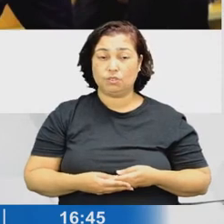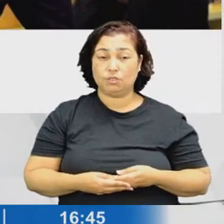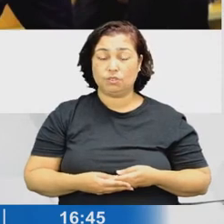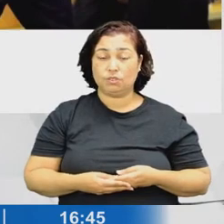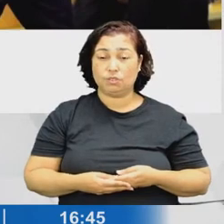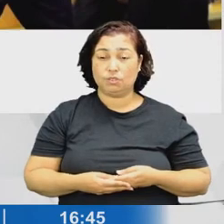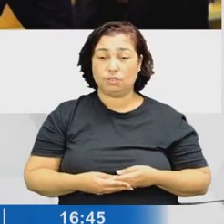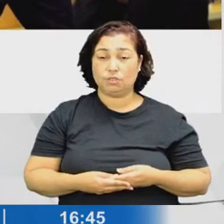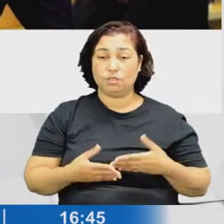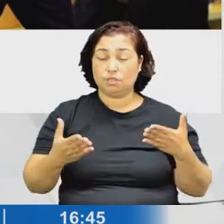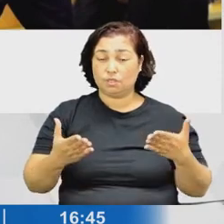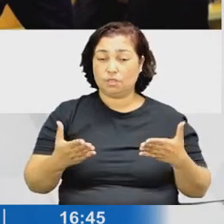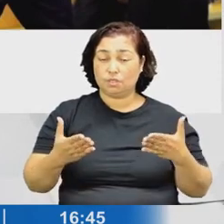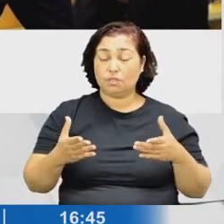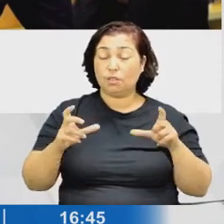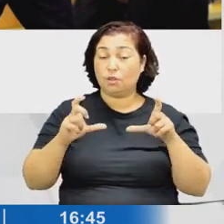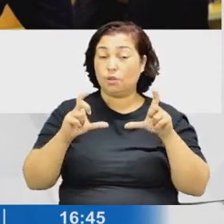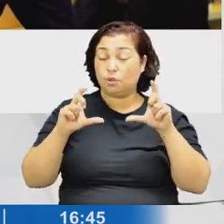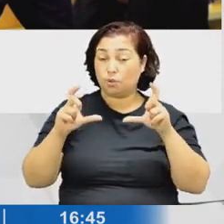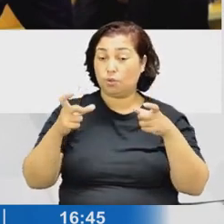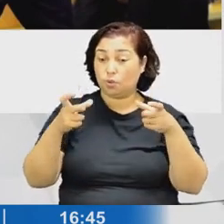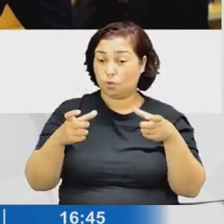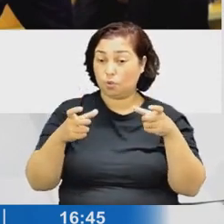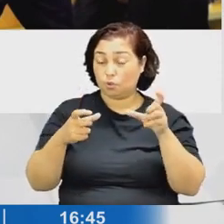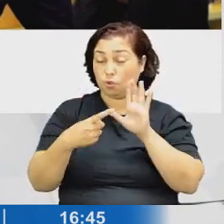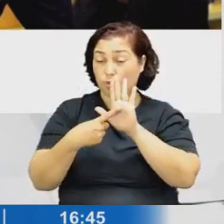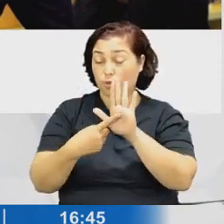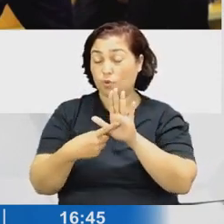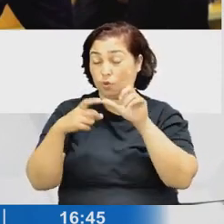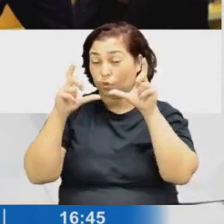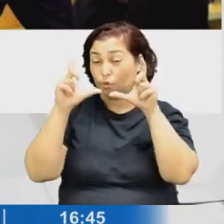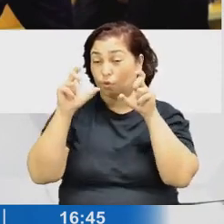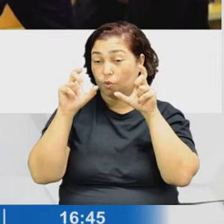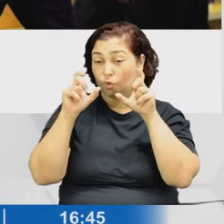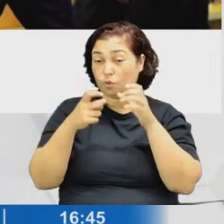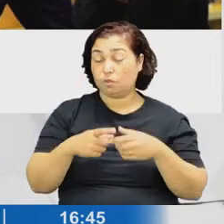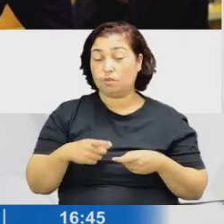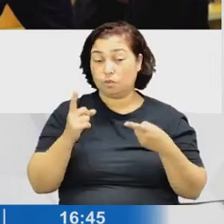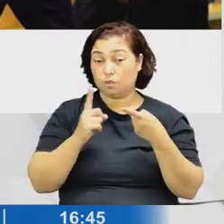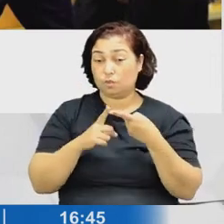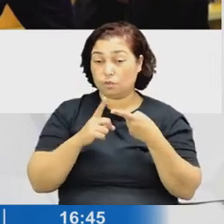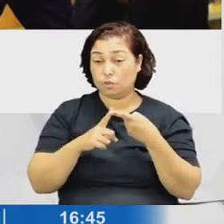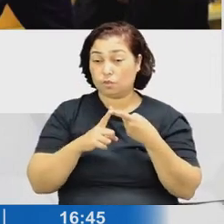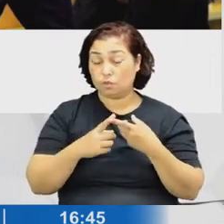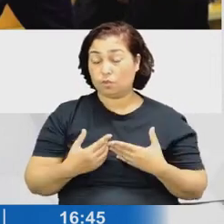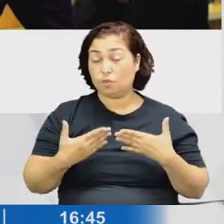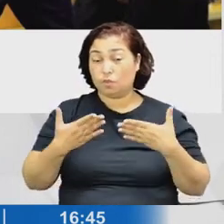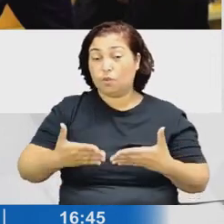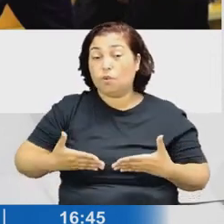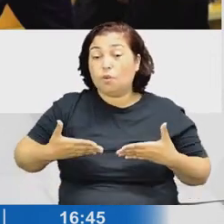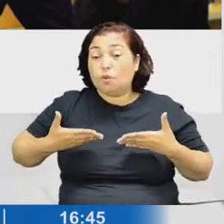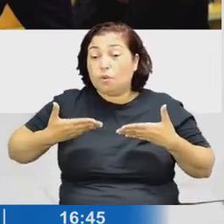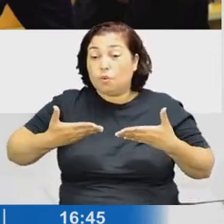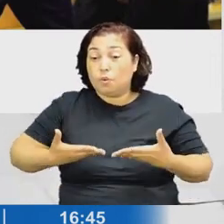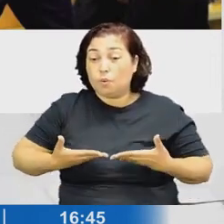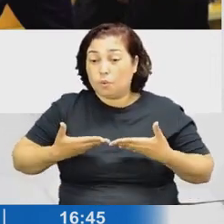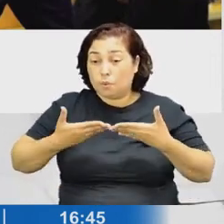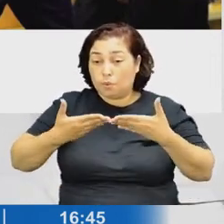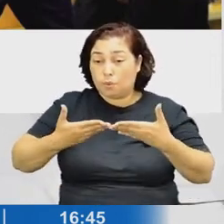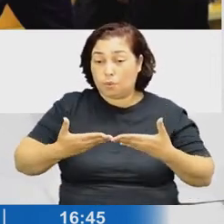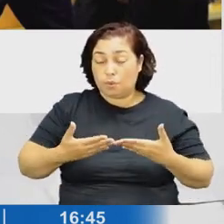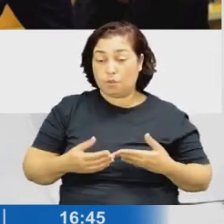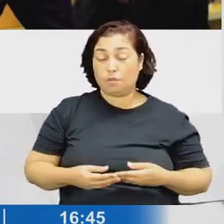lugares ali brincando pega esses momentos de foto ele brincando pessoal mexendo e tal se o objetivo for passar leveza seu objetivo for passar porque ele é